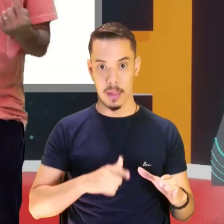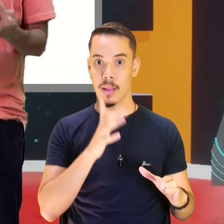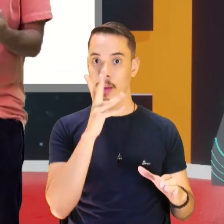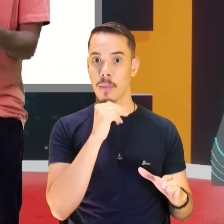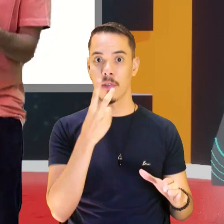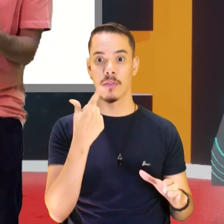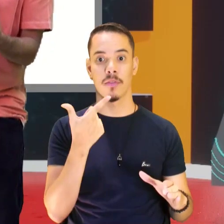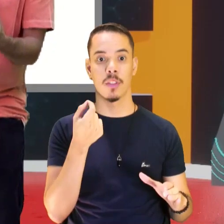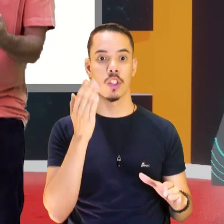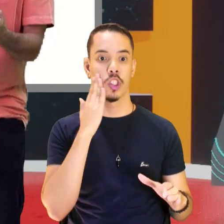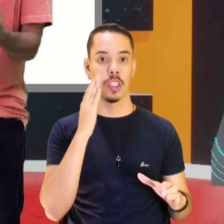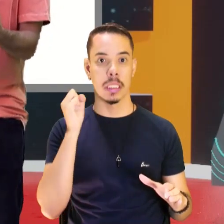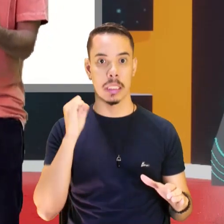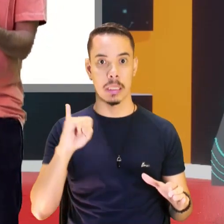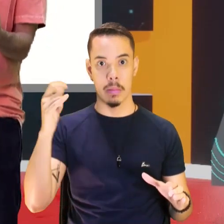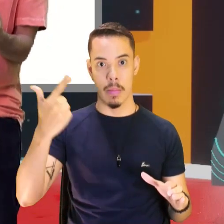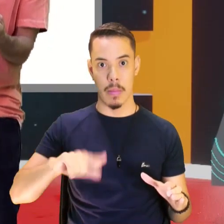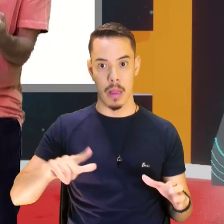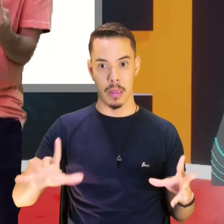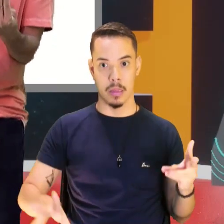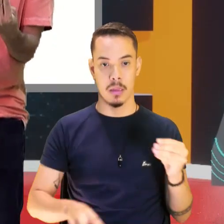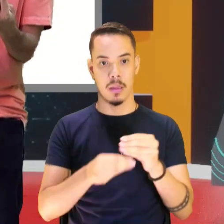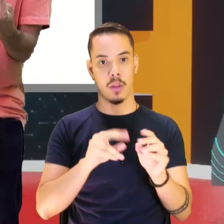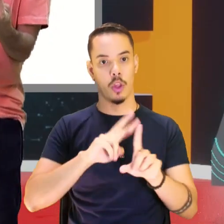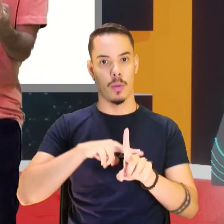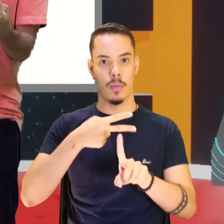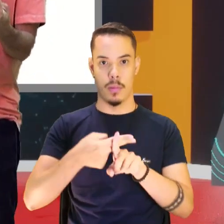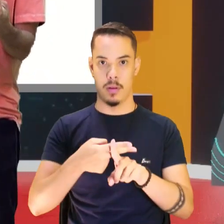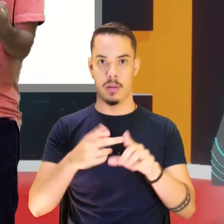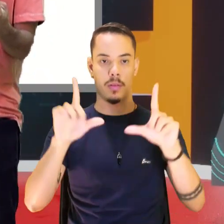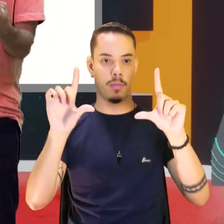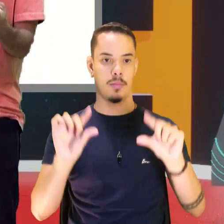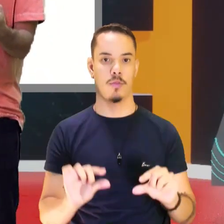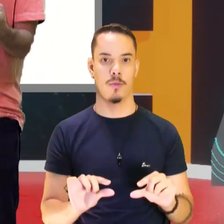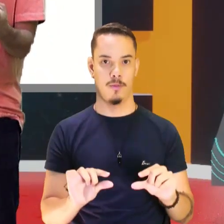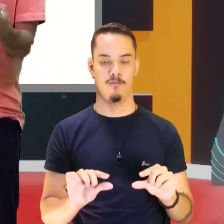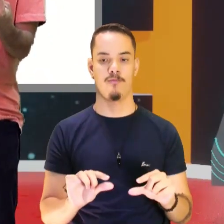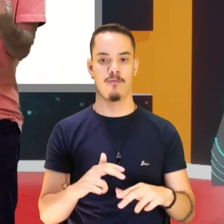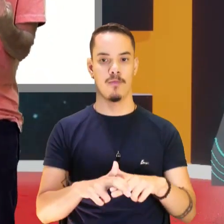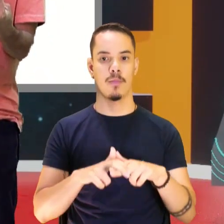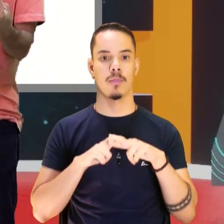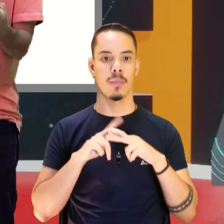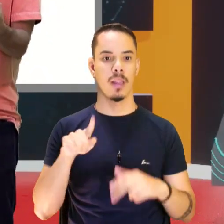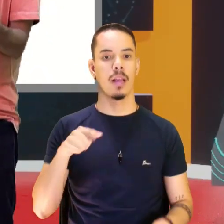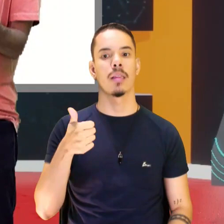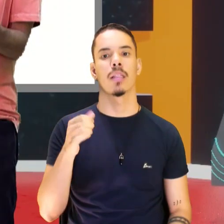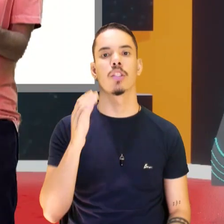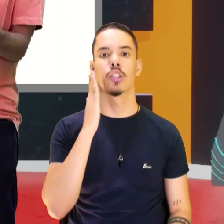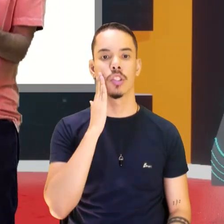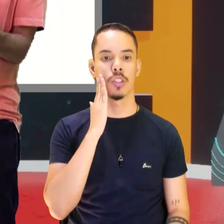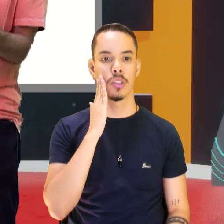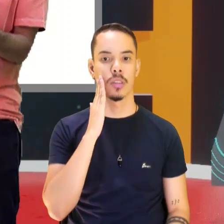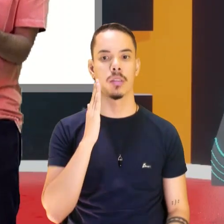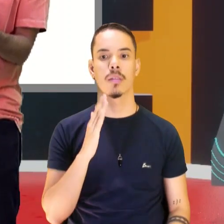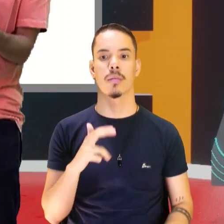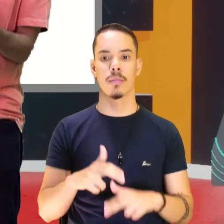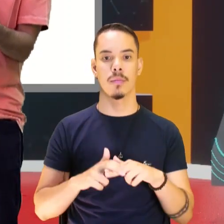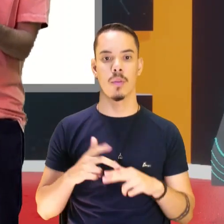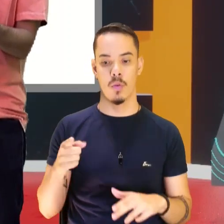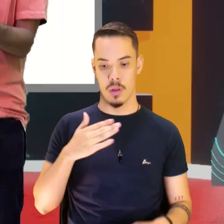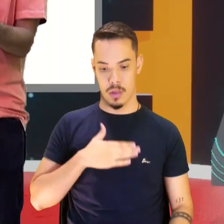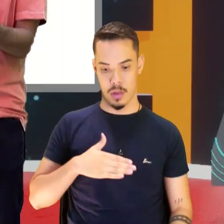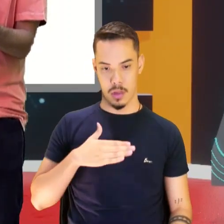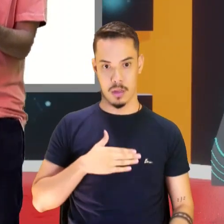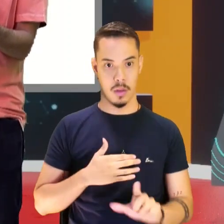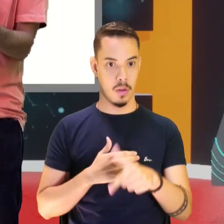dias. Se eu coloquei mais um, eu dobrei o número, vai reduzir pela metade. Só vão ser 10 dias agora, porque enquanto esse aqui está descansando, ele